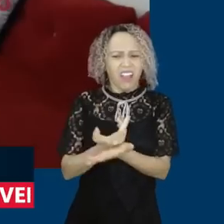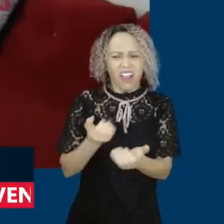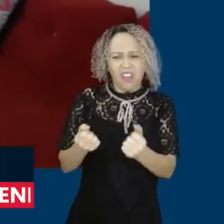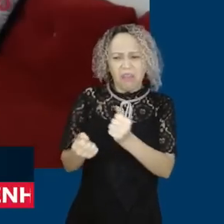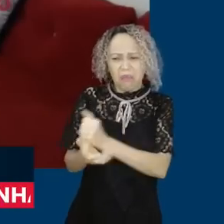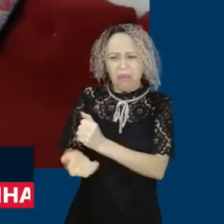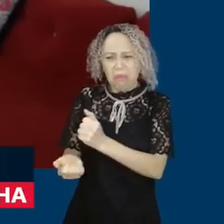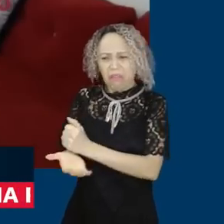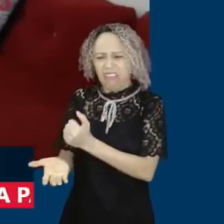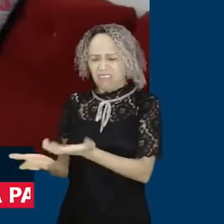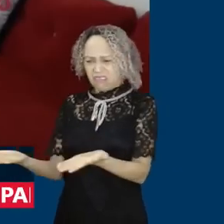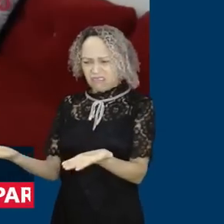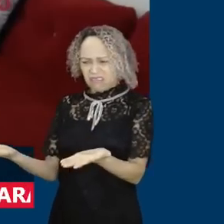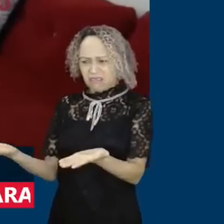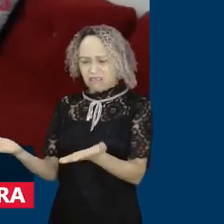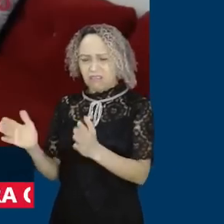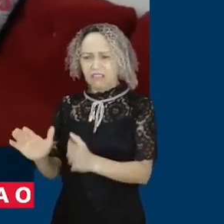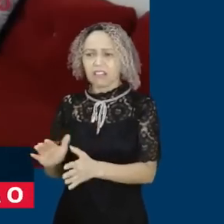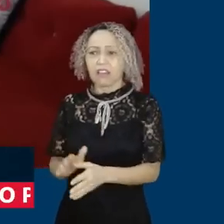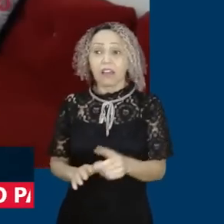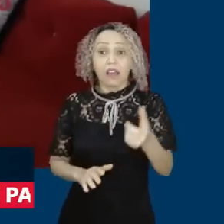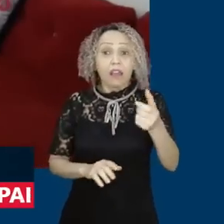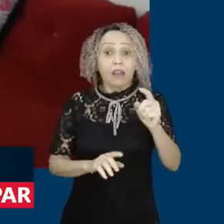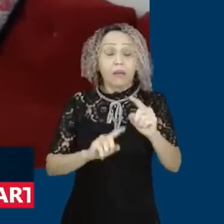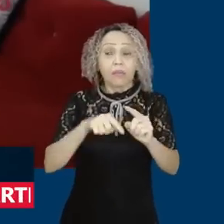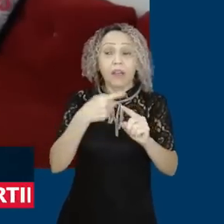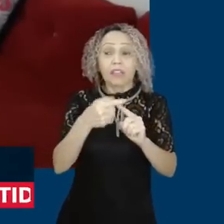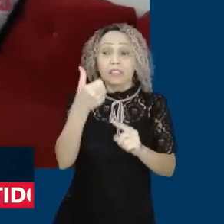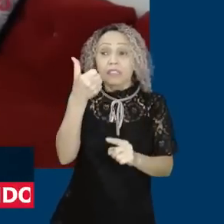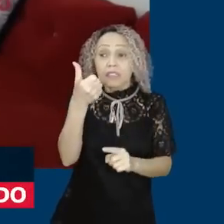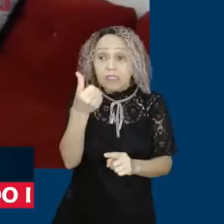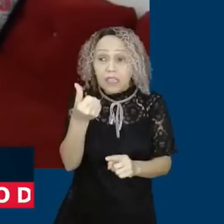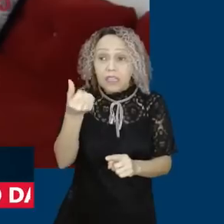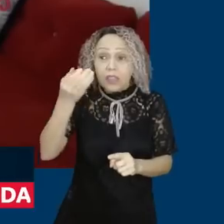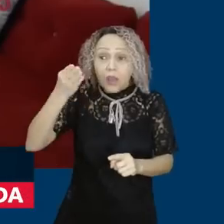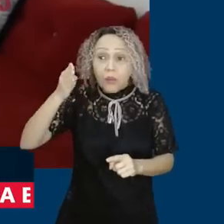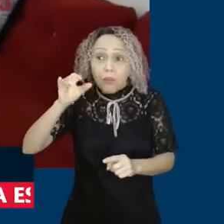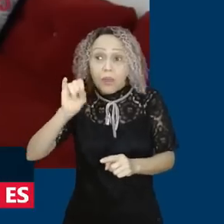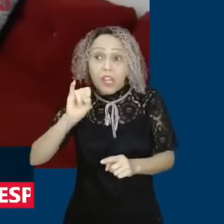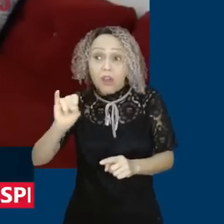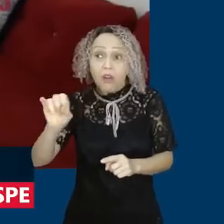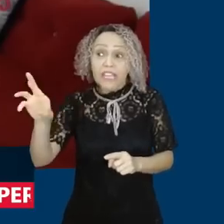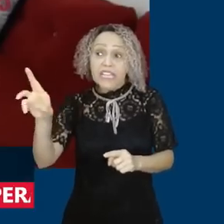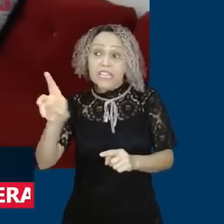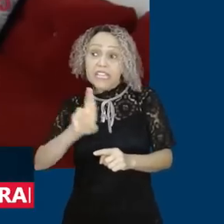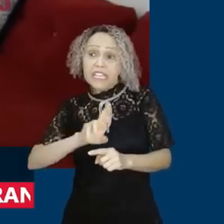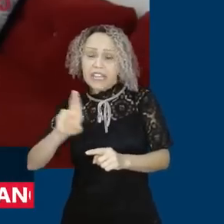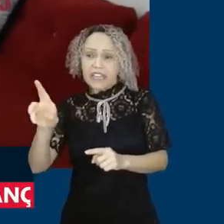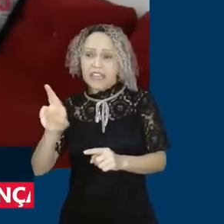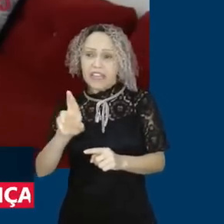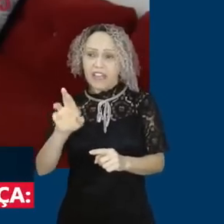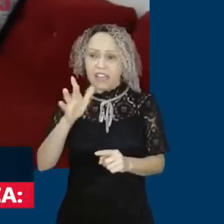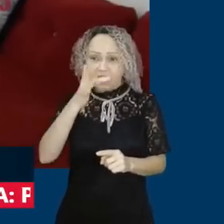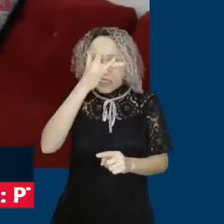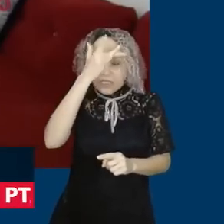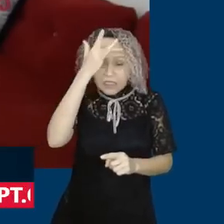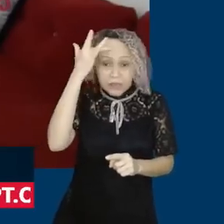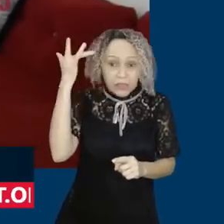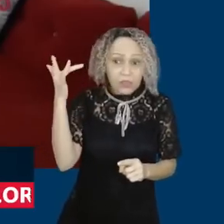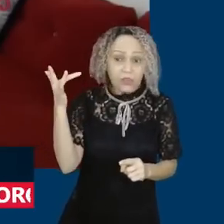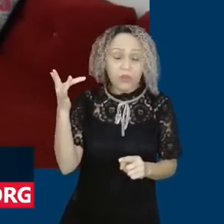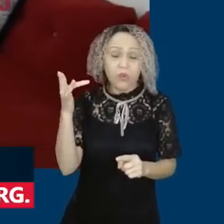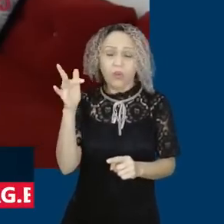6 bilhões de reais. É isso mesmo, 6 bilhões de reais, dinheiro que podia estar sendo empregado aí para acabar com a fome. Enquanto